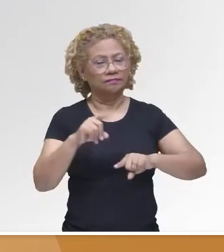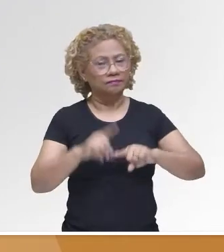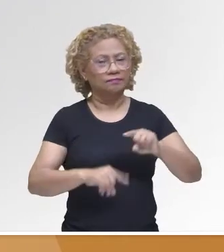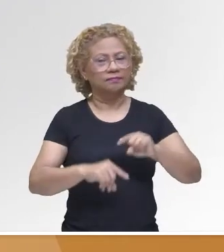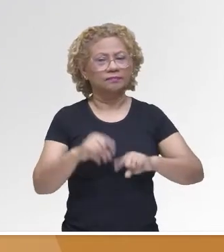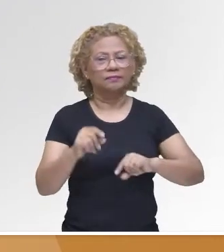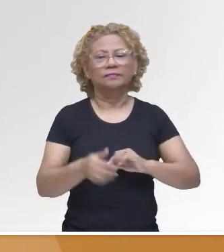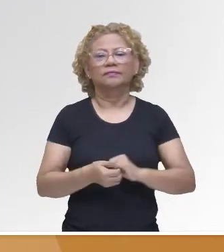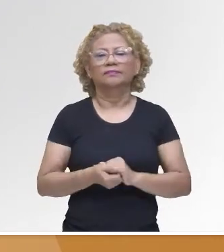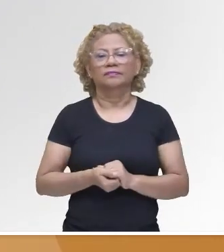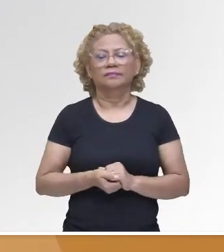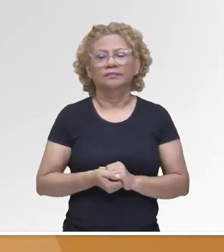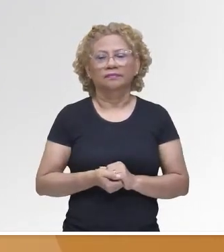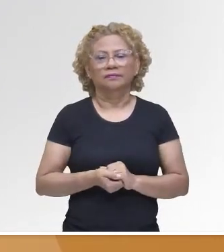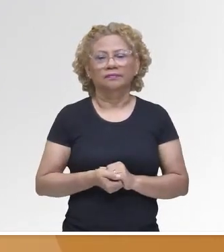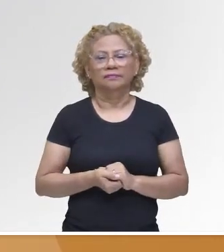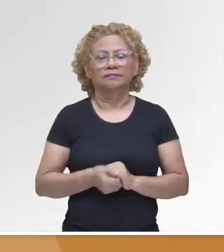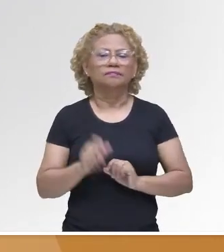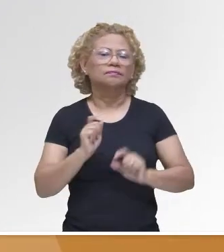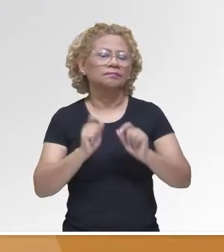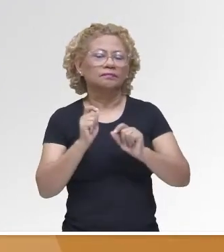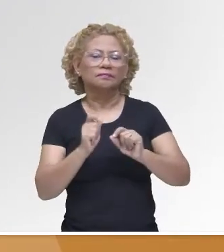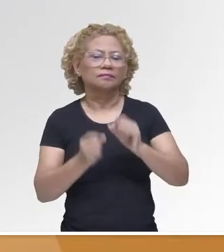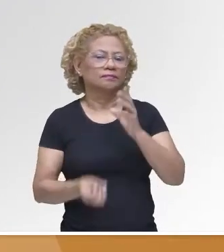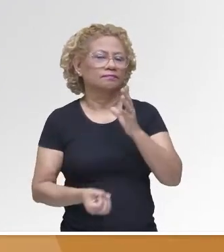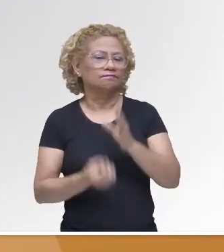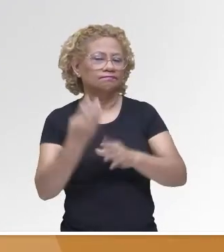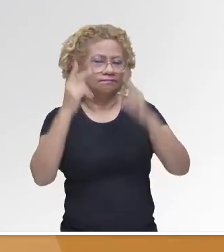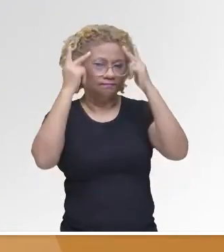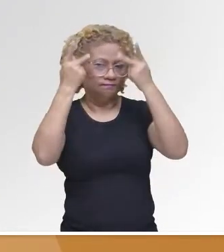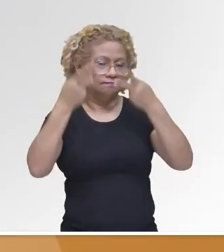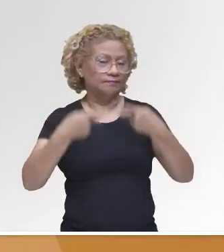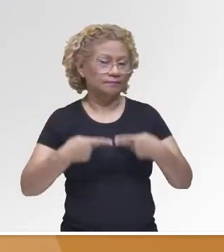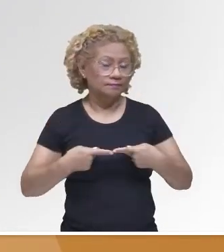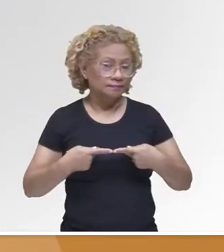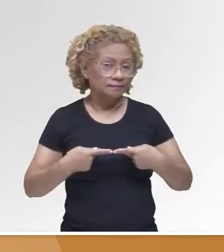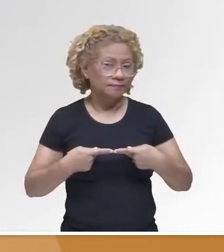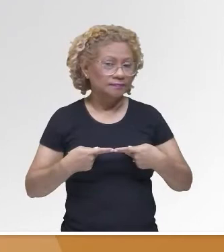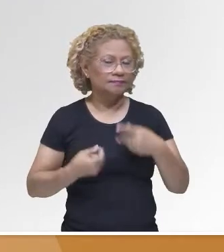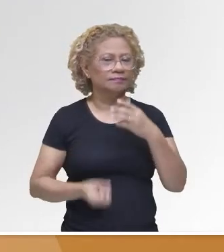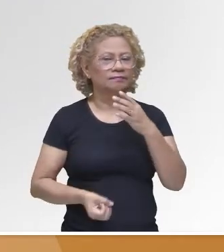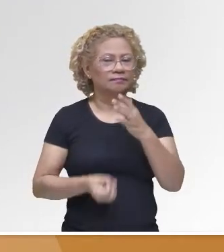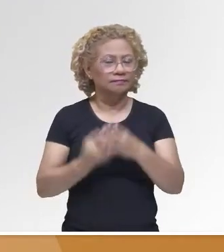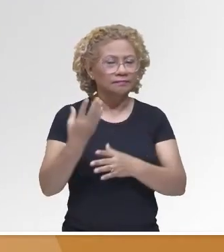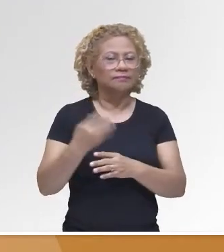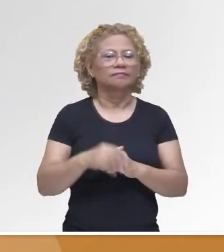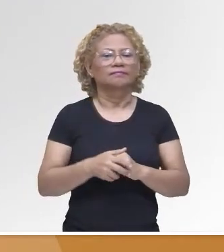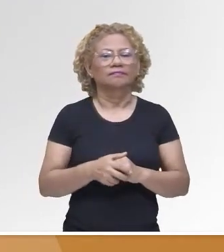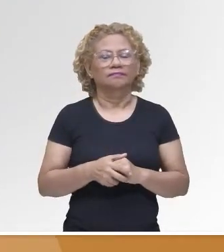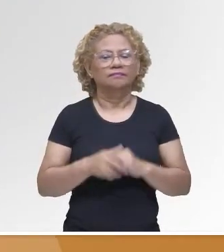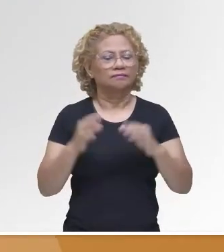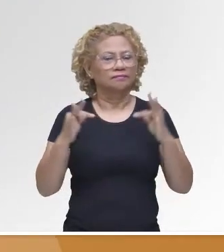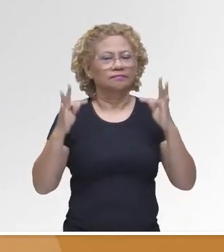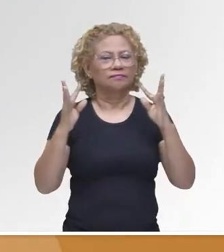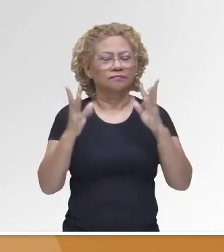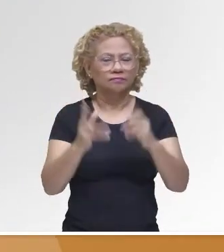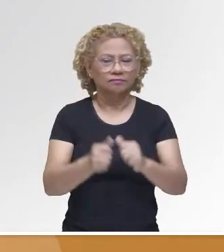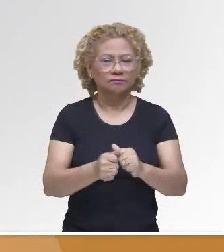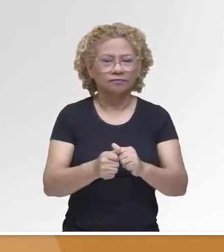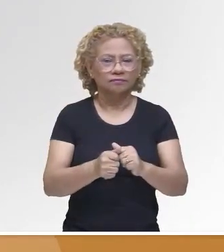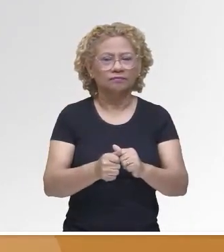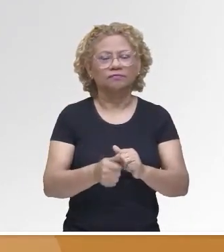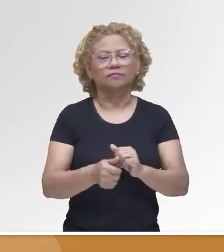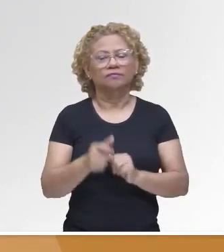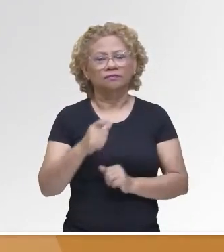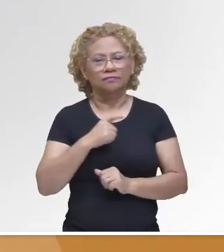Do ser humano, né? Com as coisas que estão à sua volta. Então, tudo é nominal, né? Tem